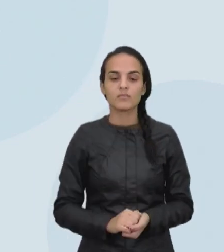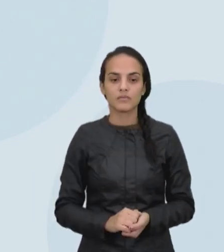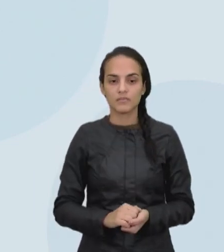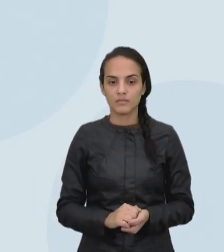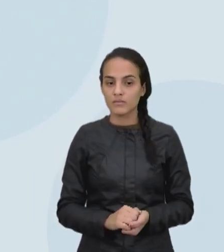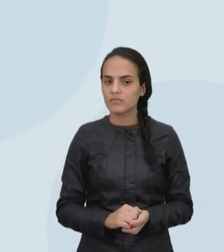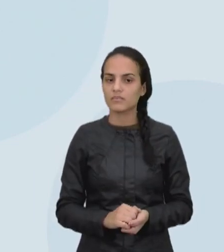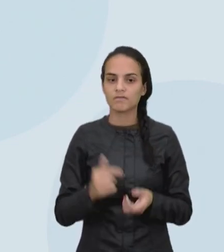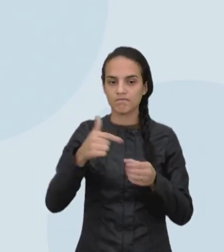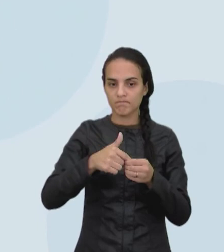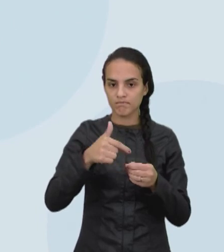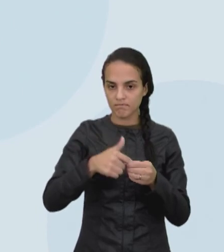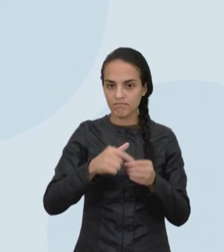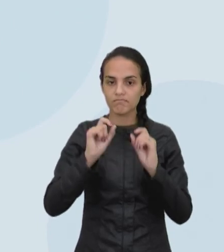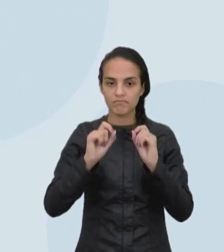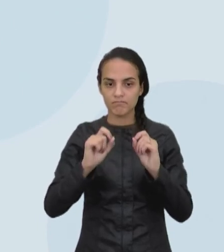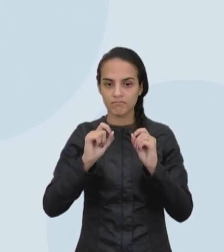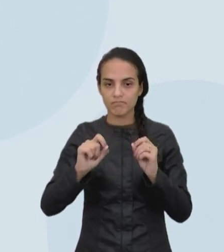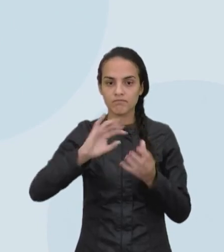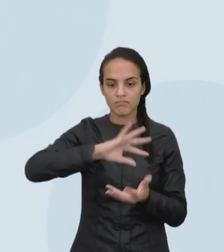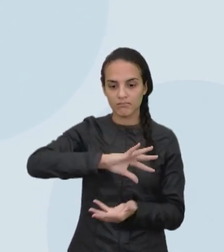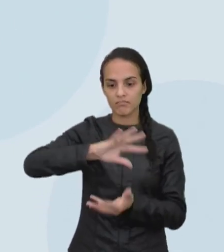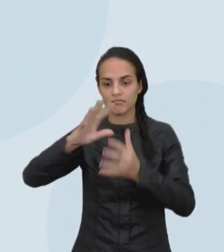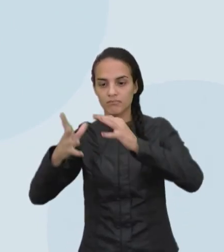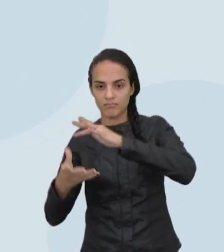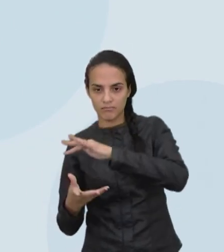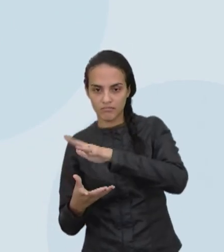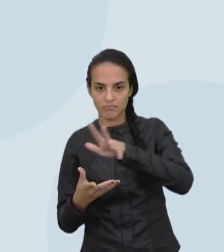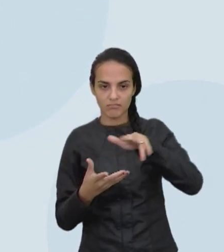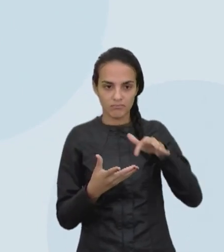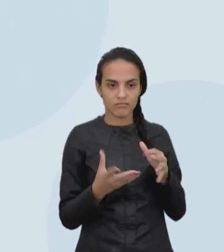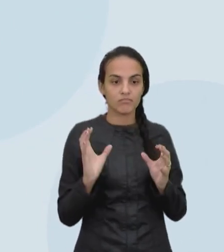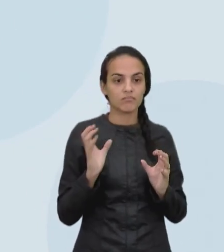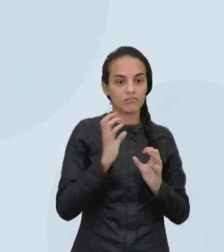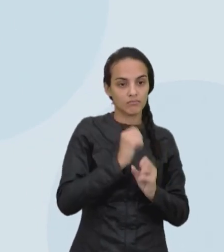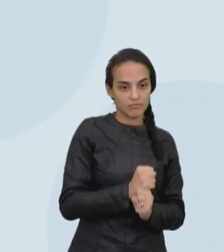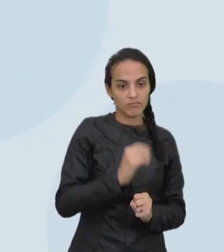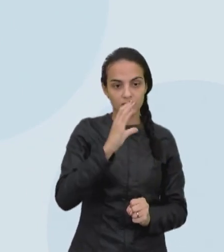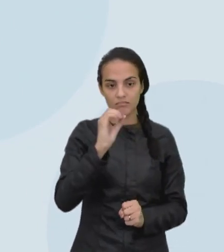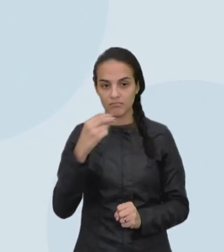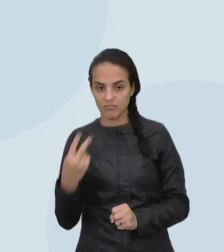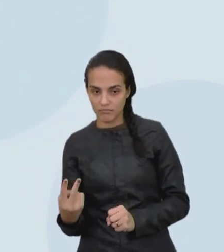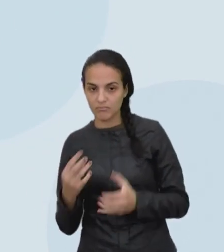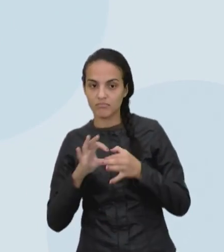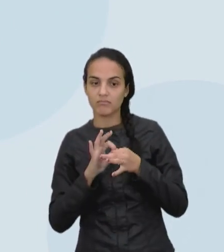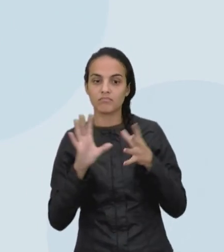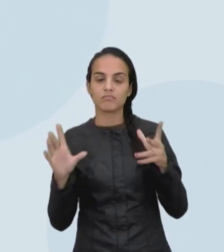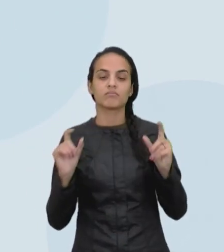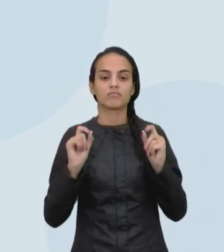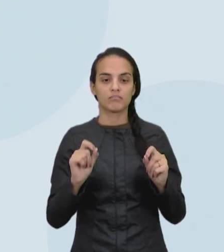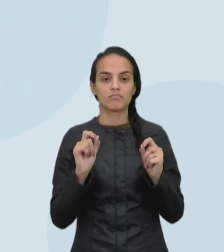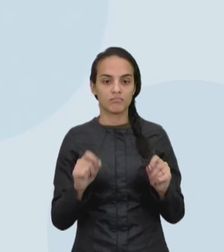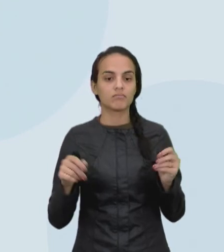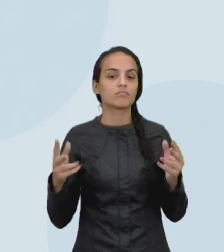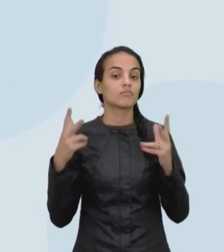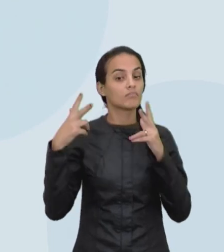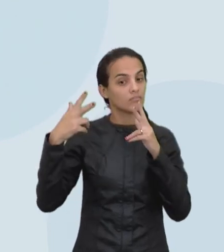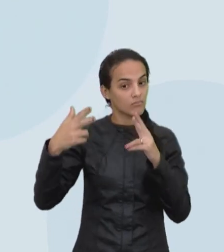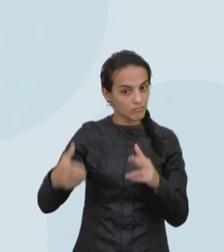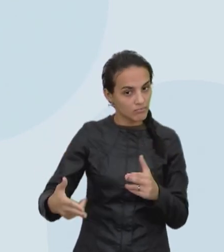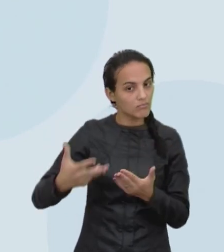Quando o combustível é oriundo da biomassa, a quantidade de CO2 liberada é considerada a